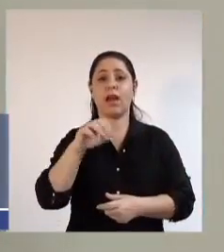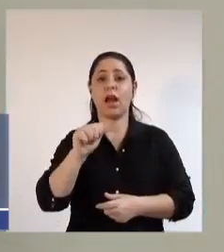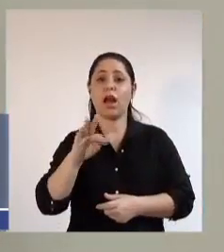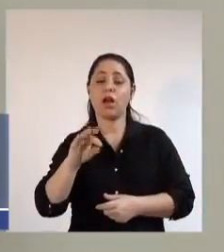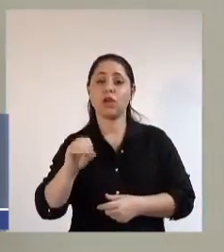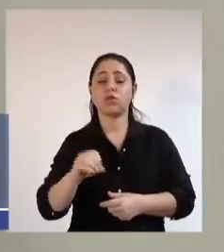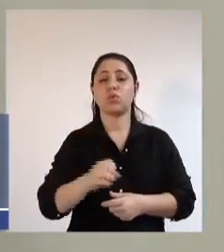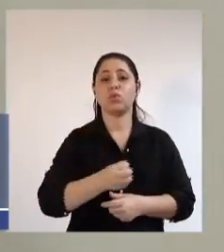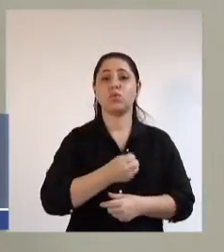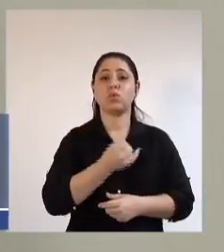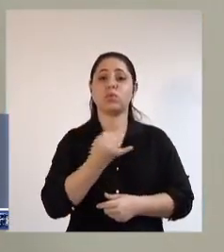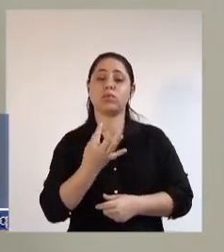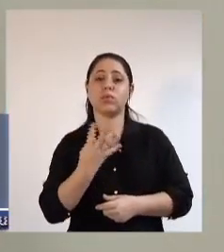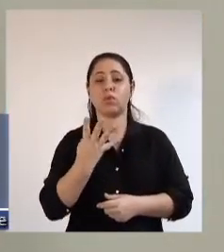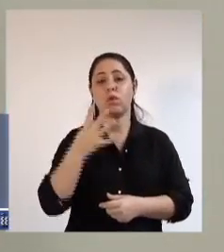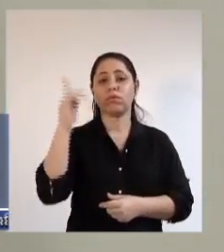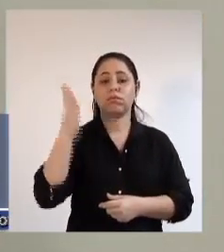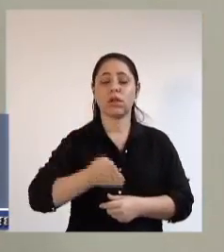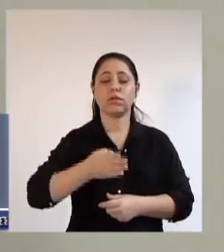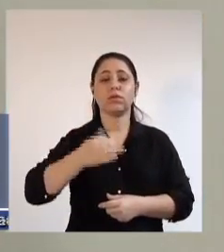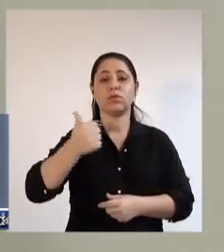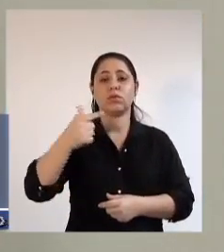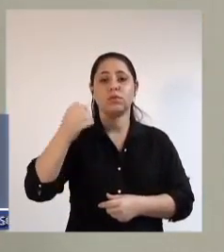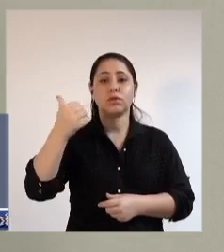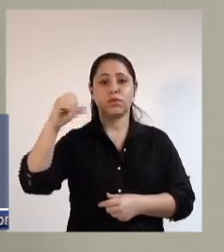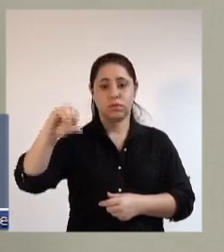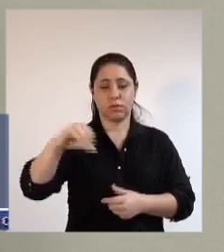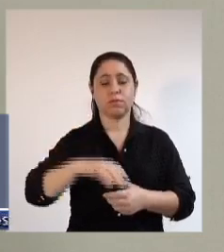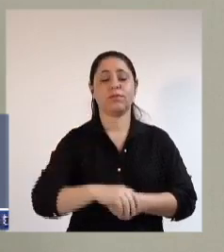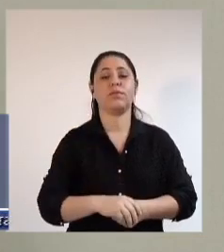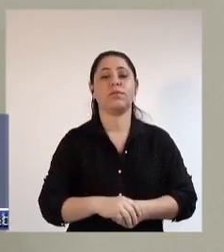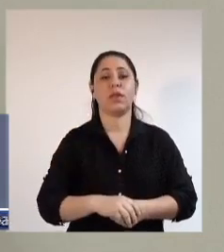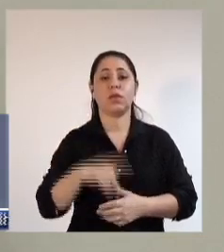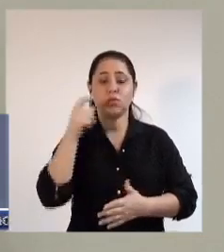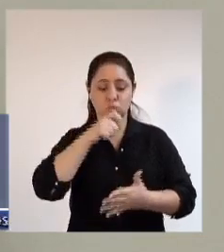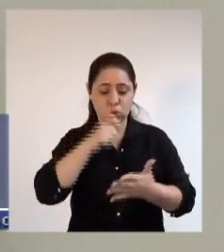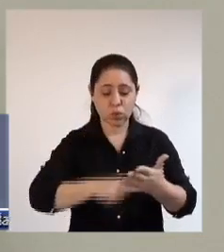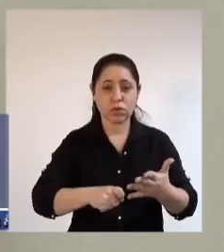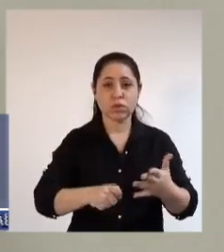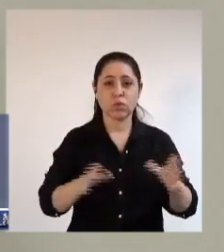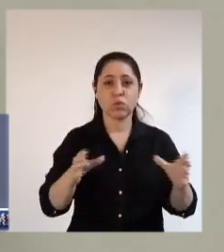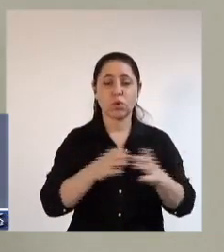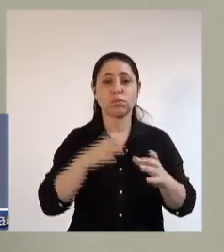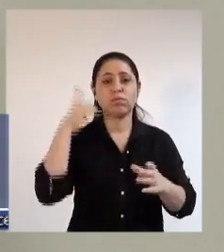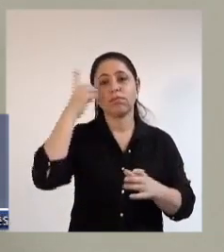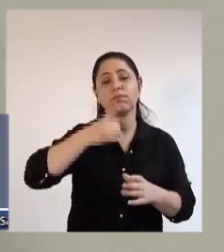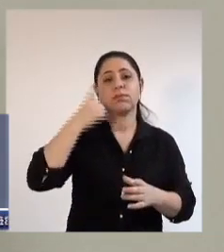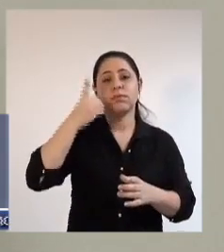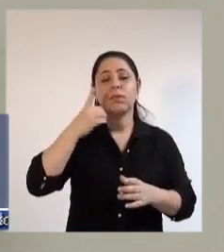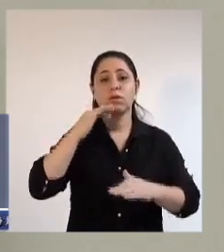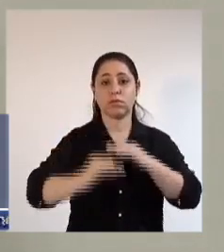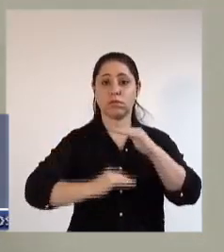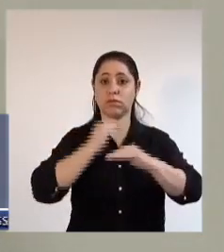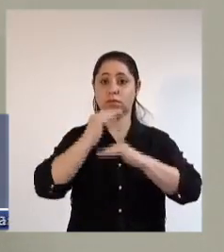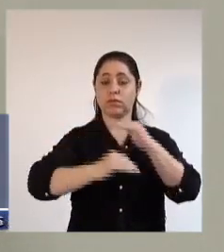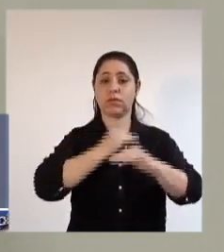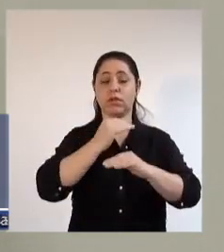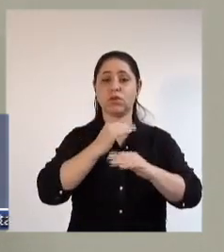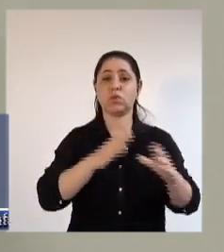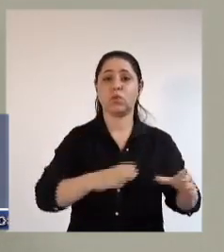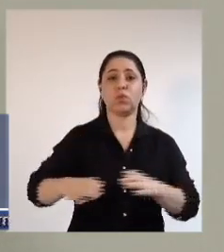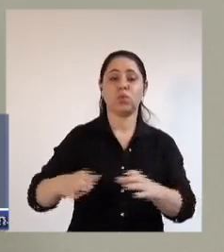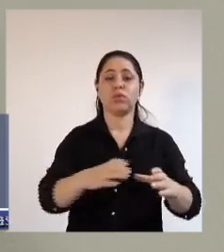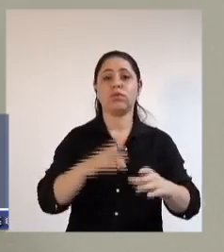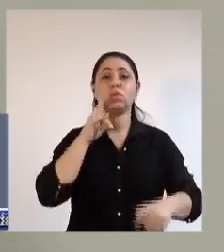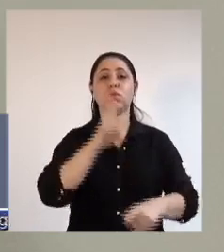número 4/2010 19 dispõe sobre a instituição da frente parlamentar para o desenvolvimento das unidades